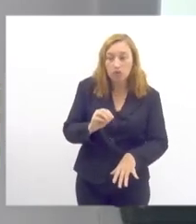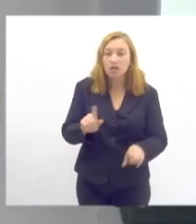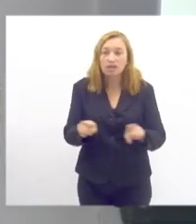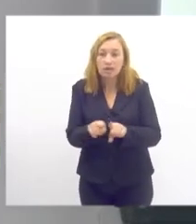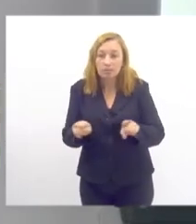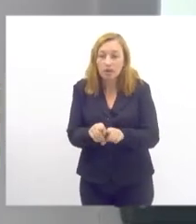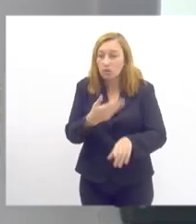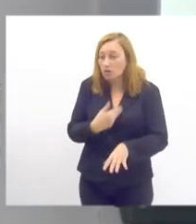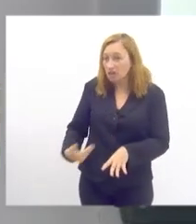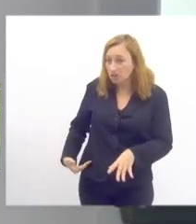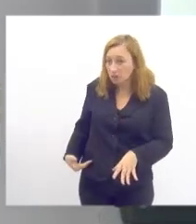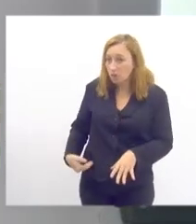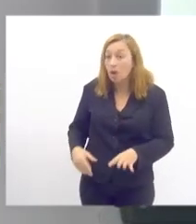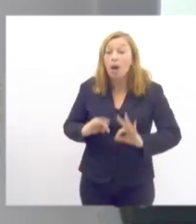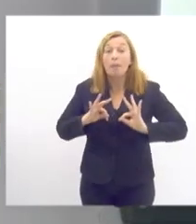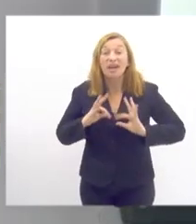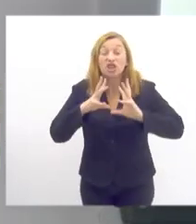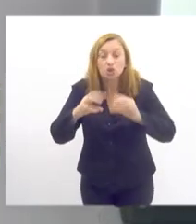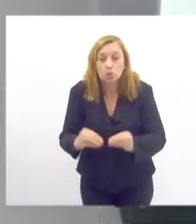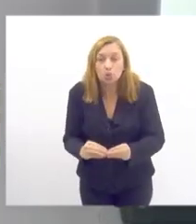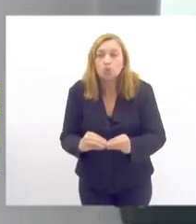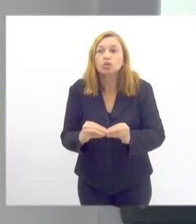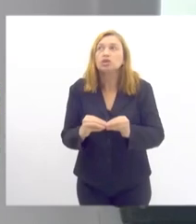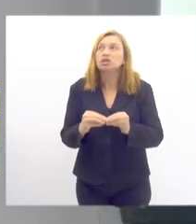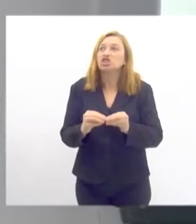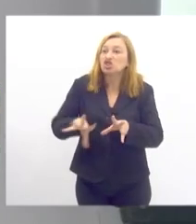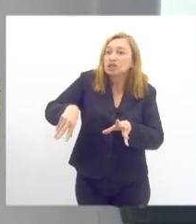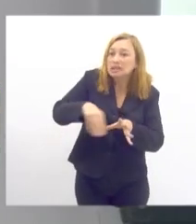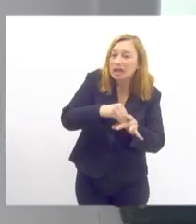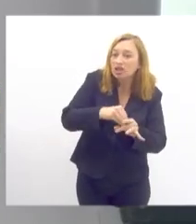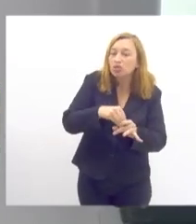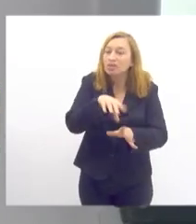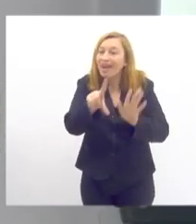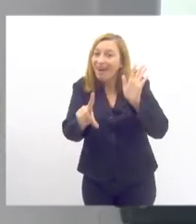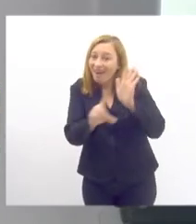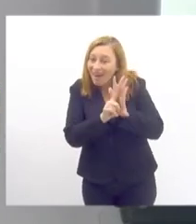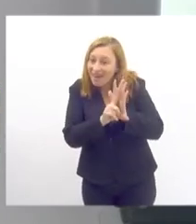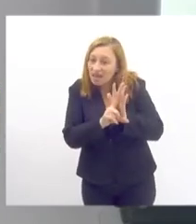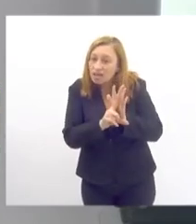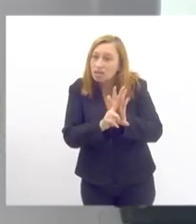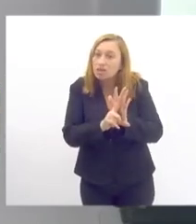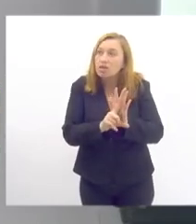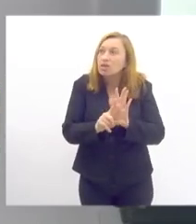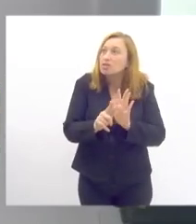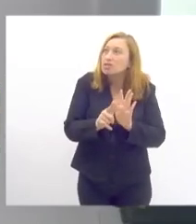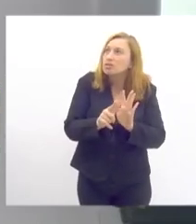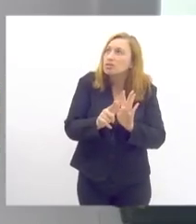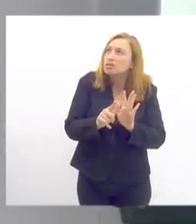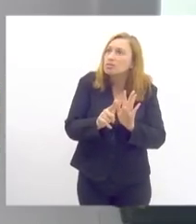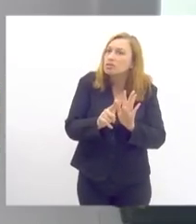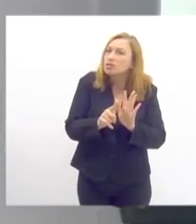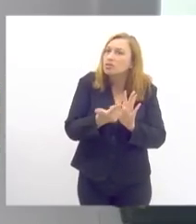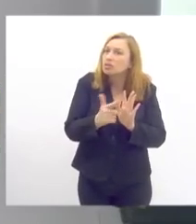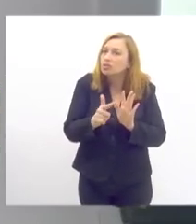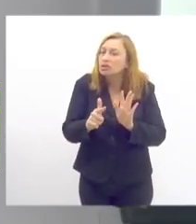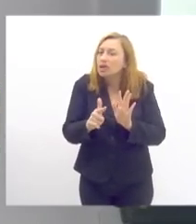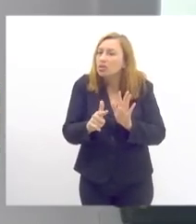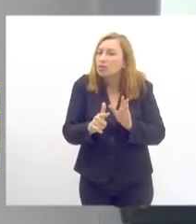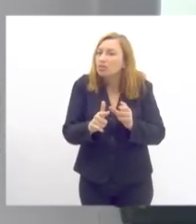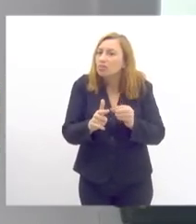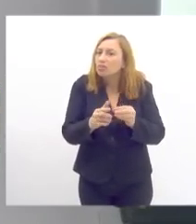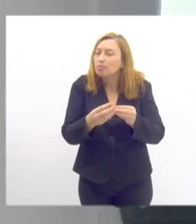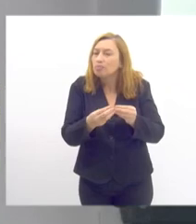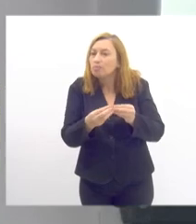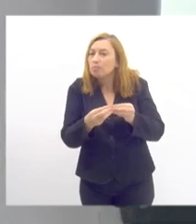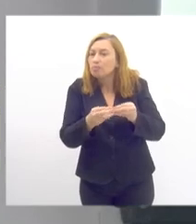a intenção, para que tudo seja feito dentro da legalidade e ele não tenha um efeito lá na frente